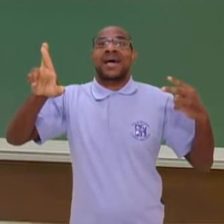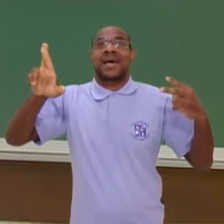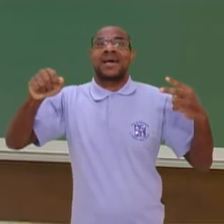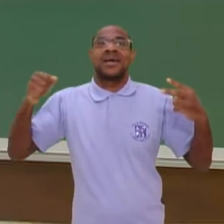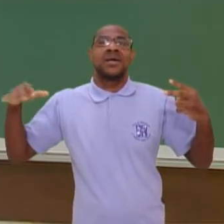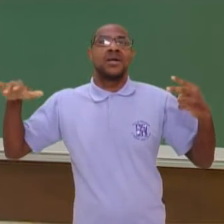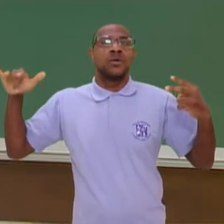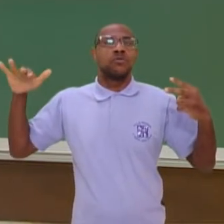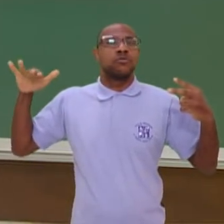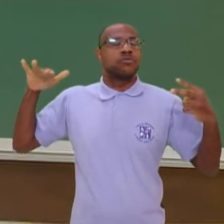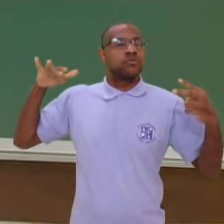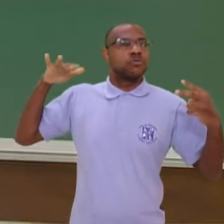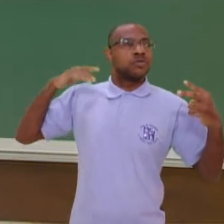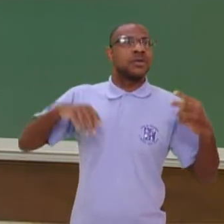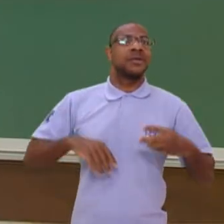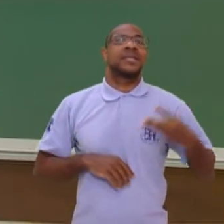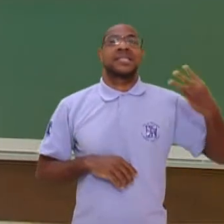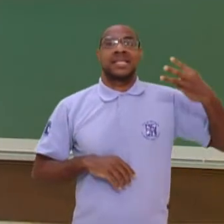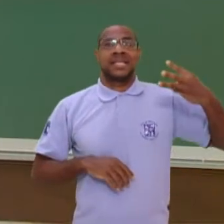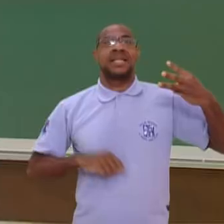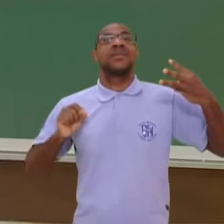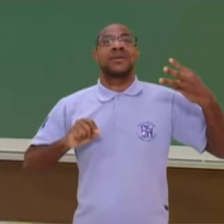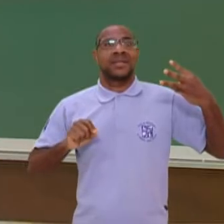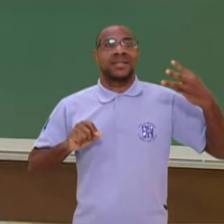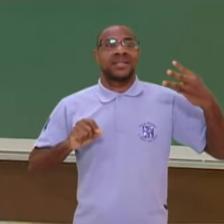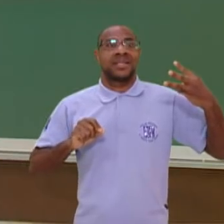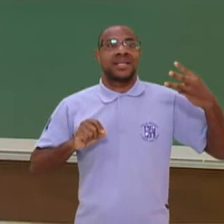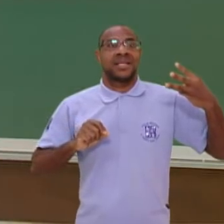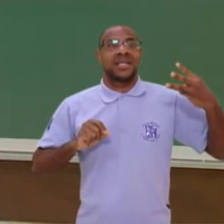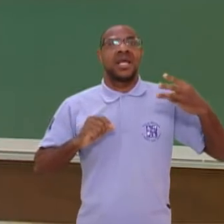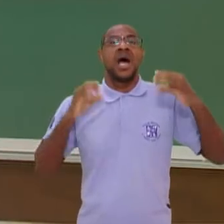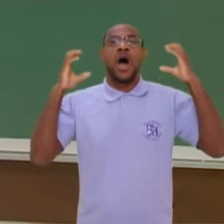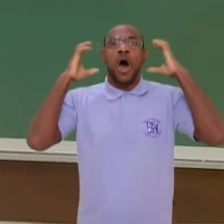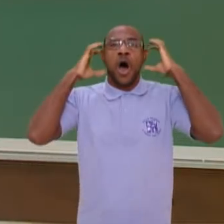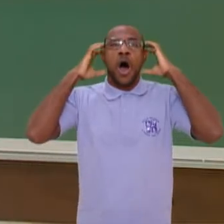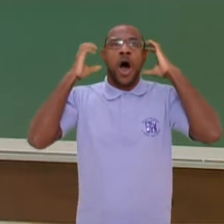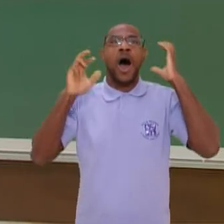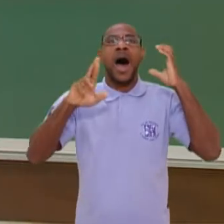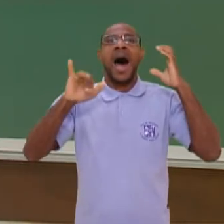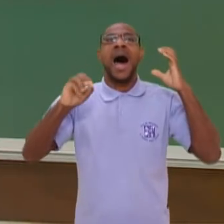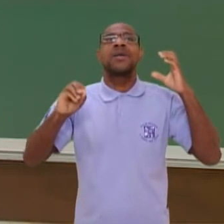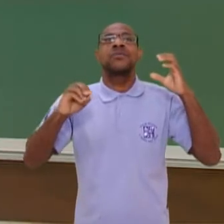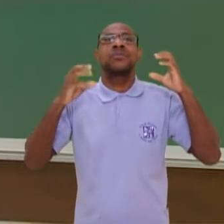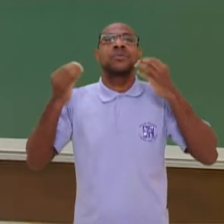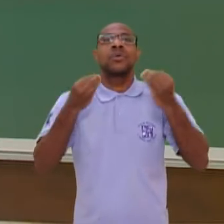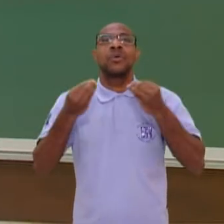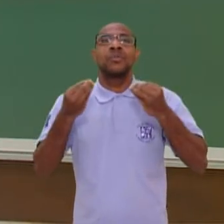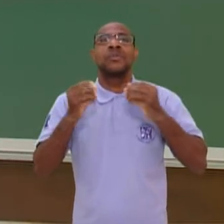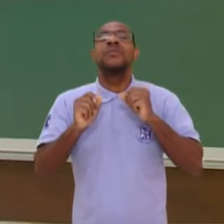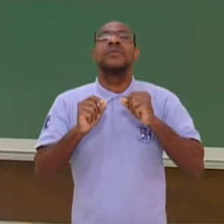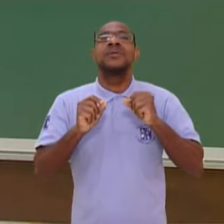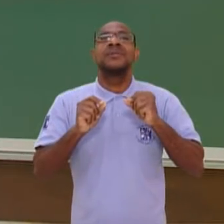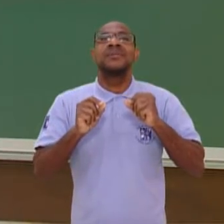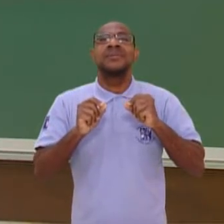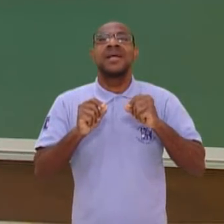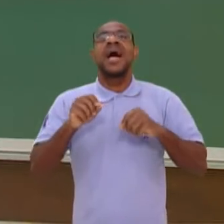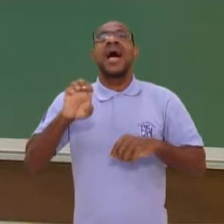estar se deslocando. A terceira, ondas de radiofrequência. E aí temos então o aspecto das